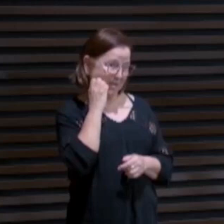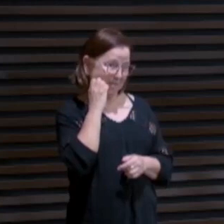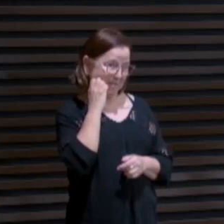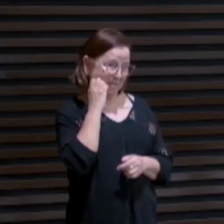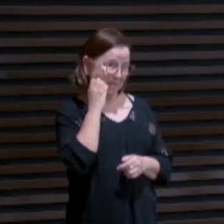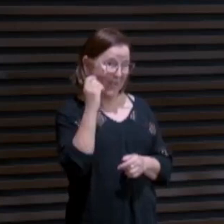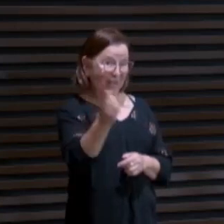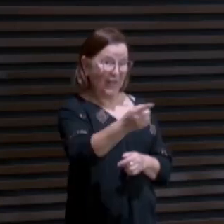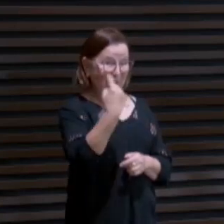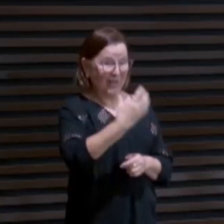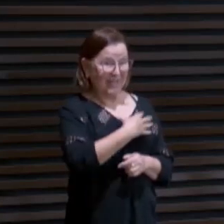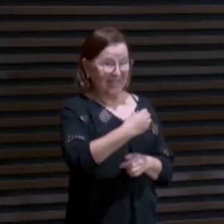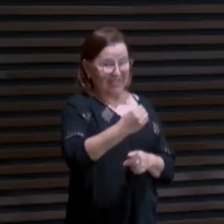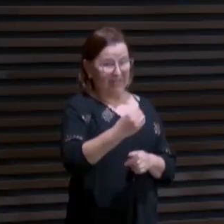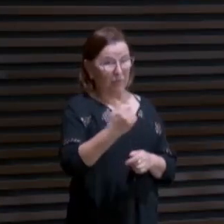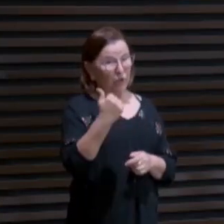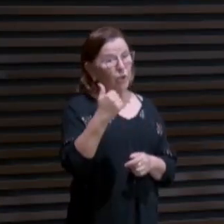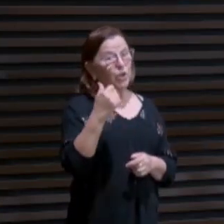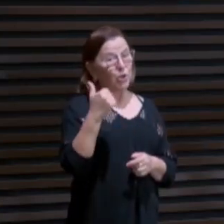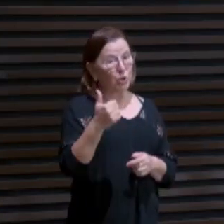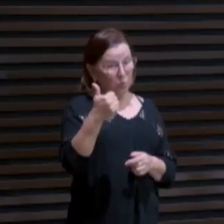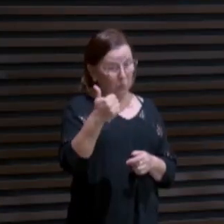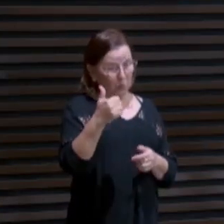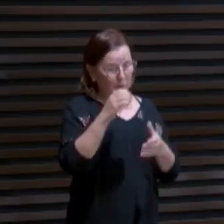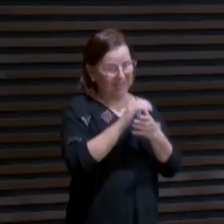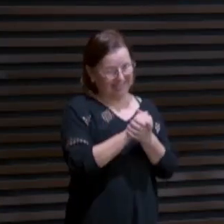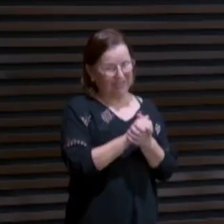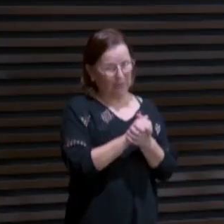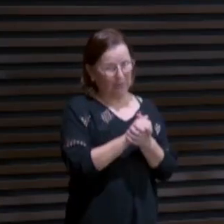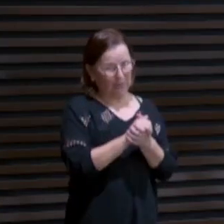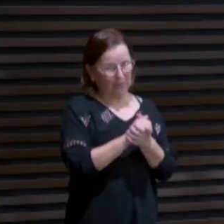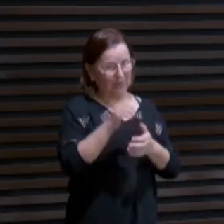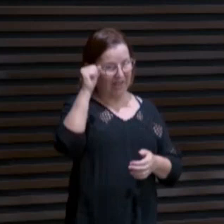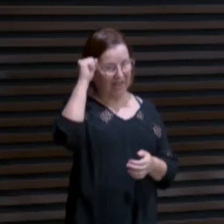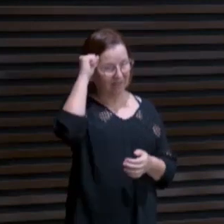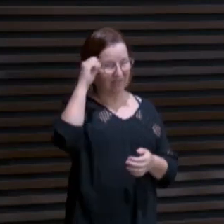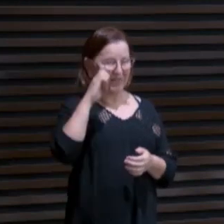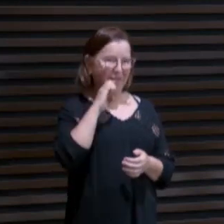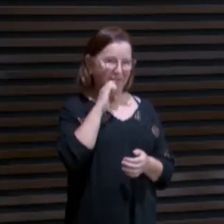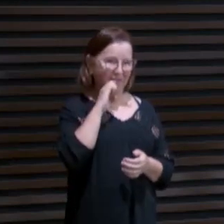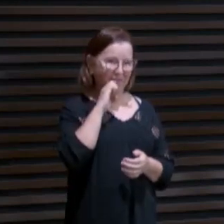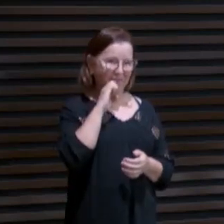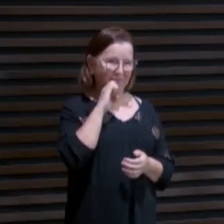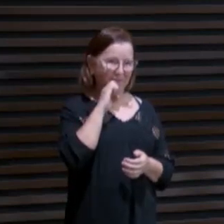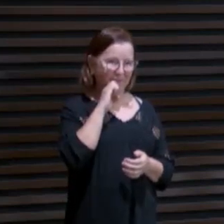Não existe diferença de raças. Nós somos um povo só. Cor de pele